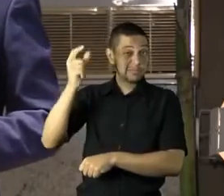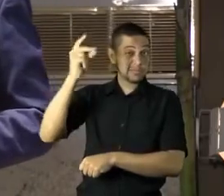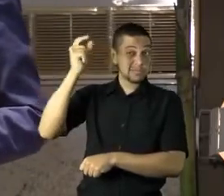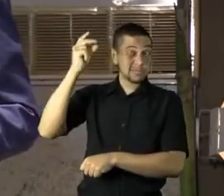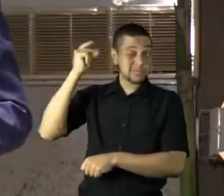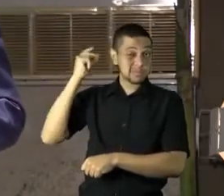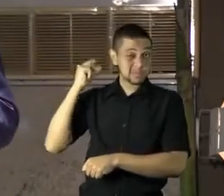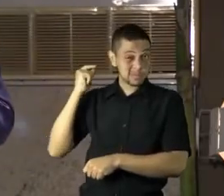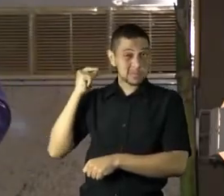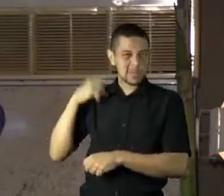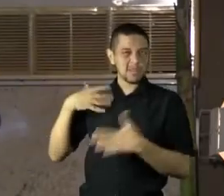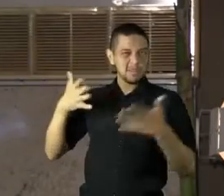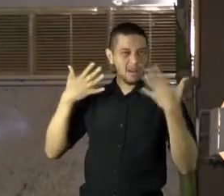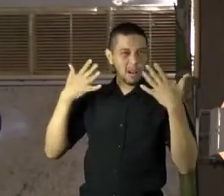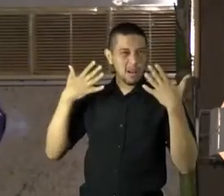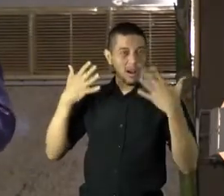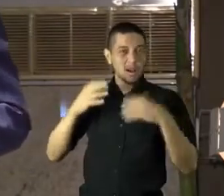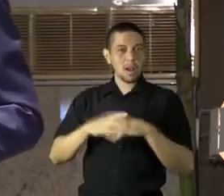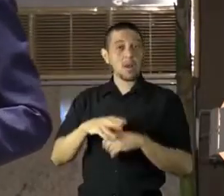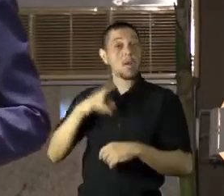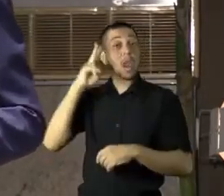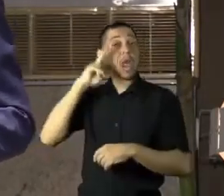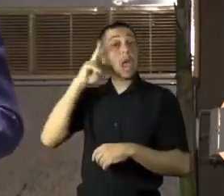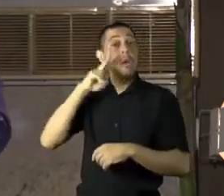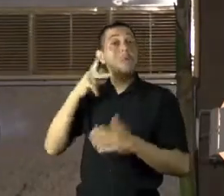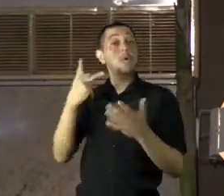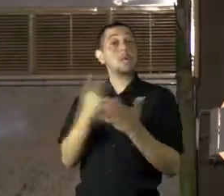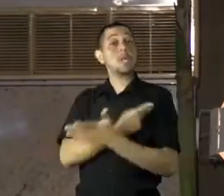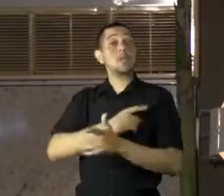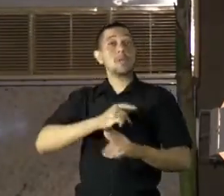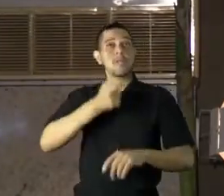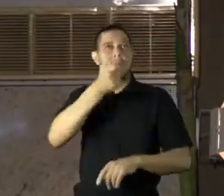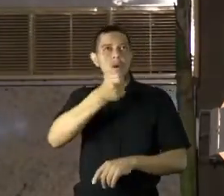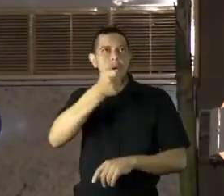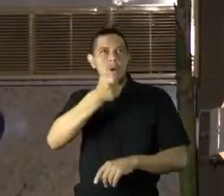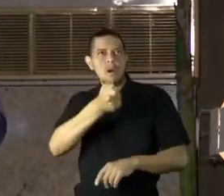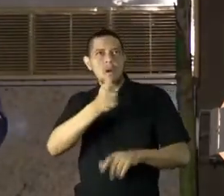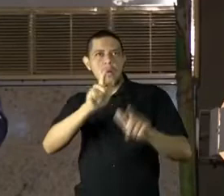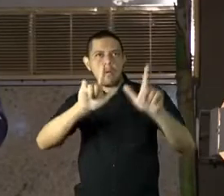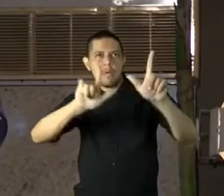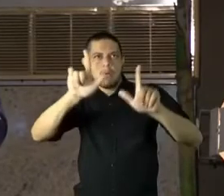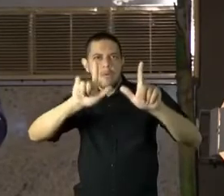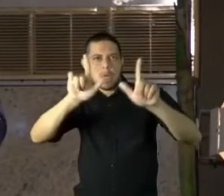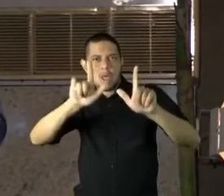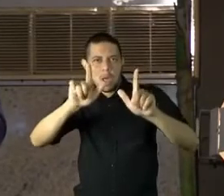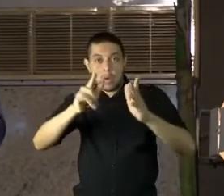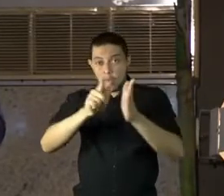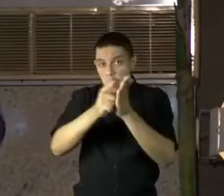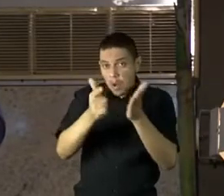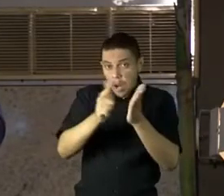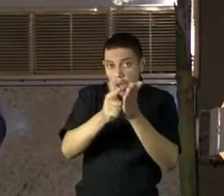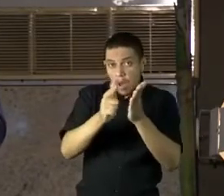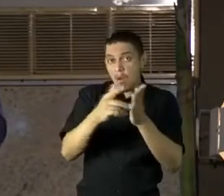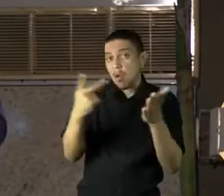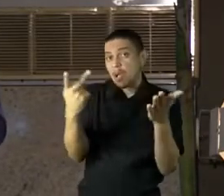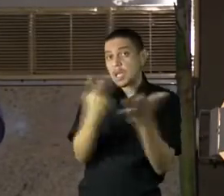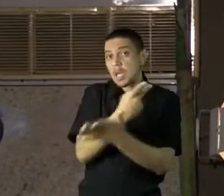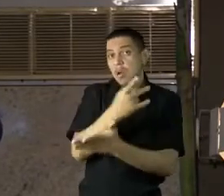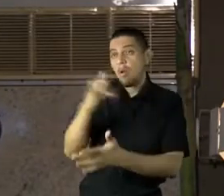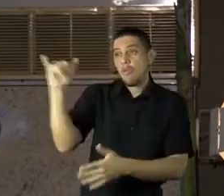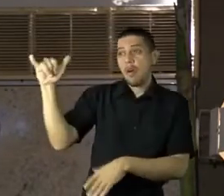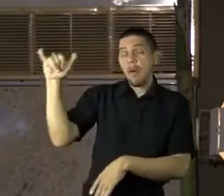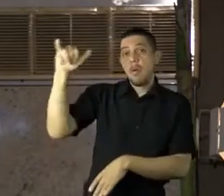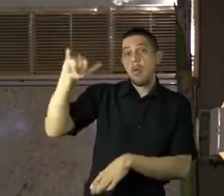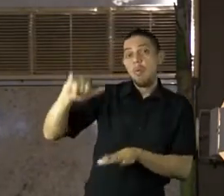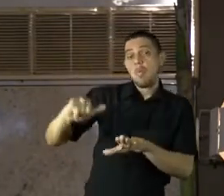acompanhando os noticiários e fiquei estarrecido quando eu vi as imagens do daquele Vôo do Concorde que